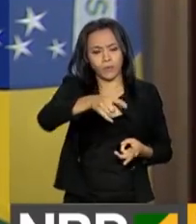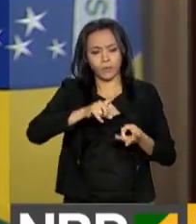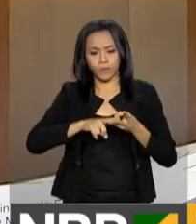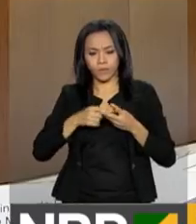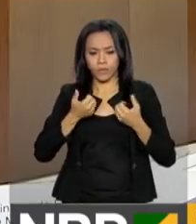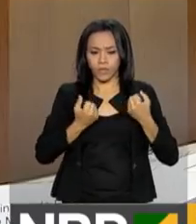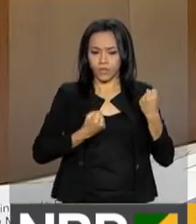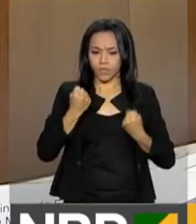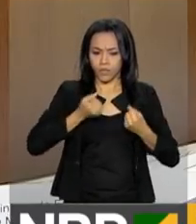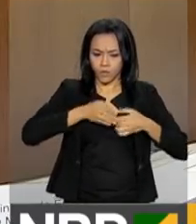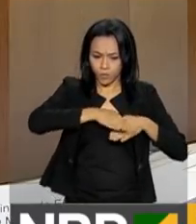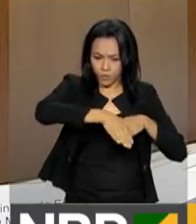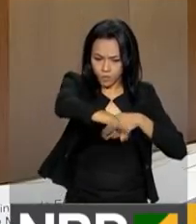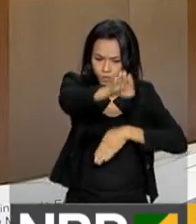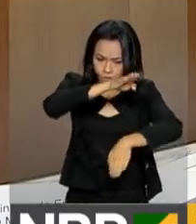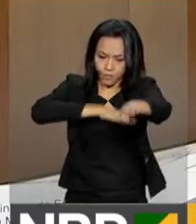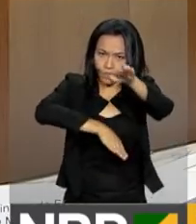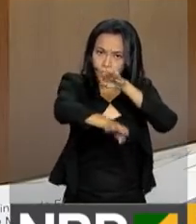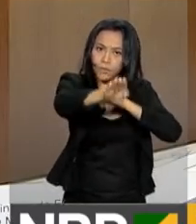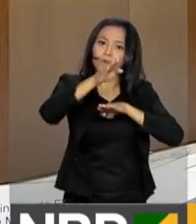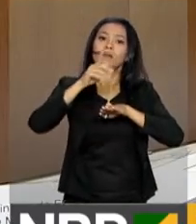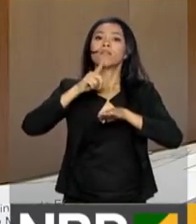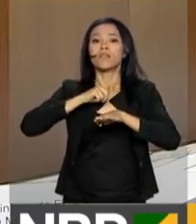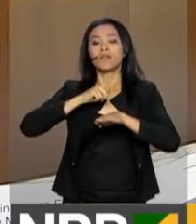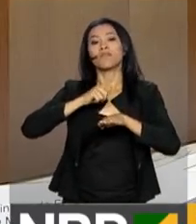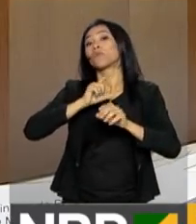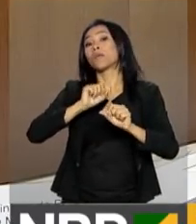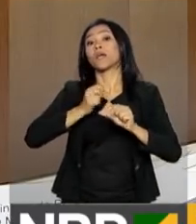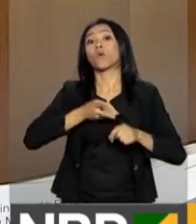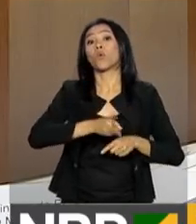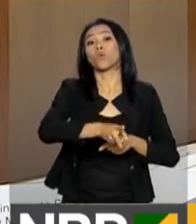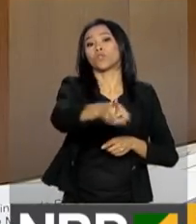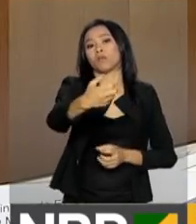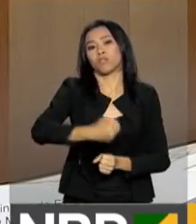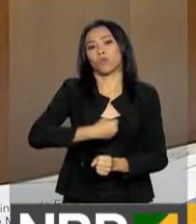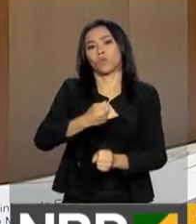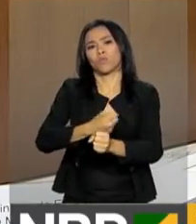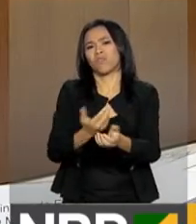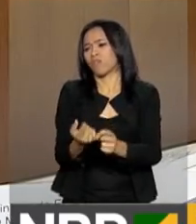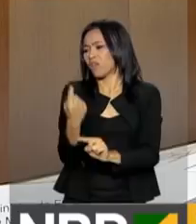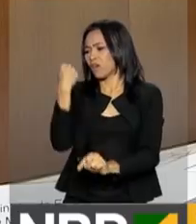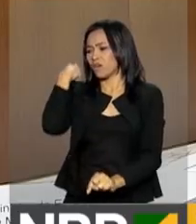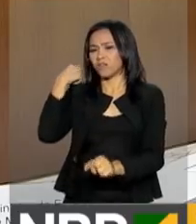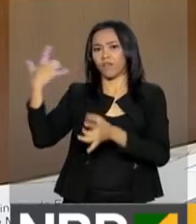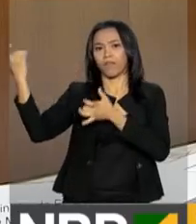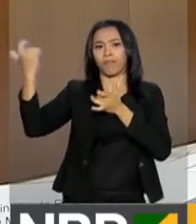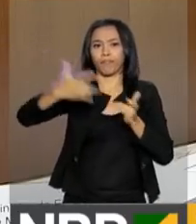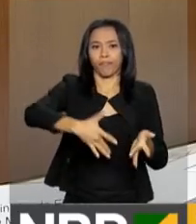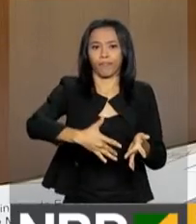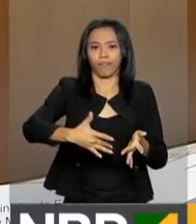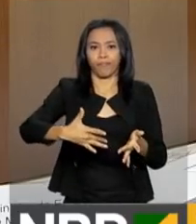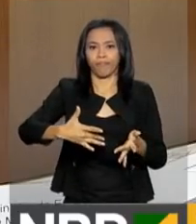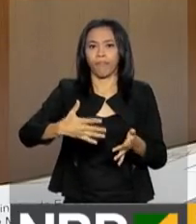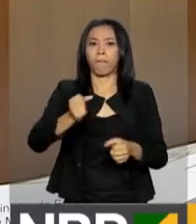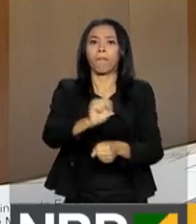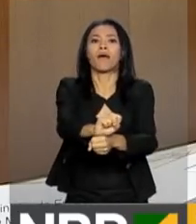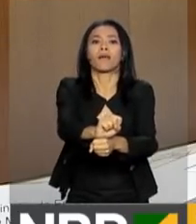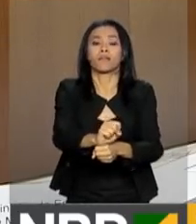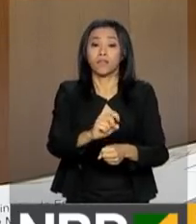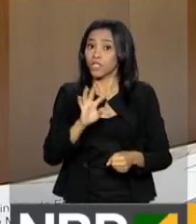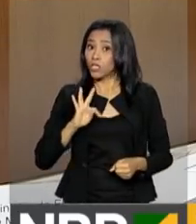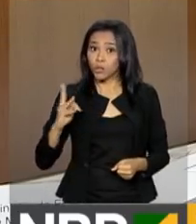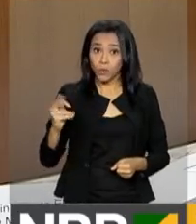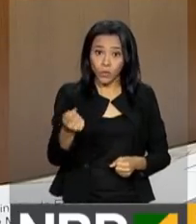e volta houve a continuidade de obras que estavam paralisadas e todas elas com muito